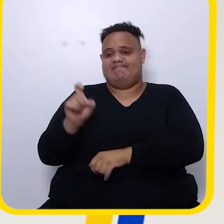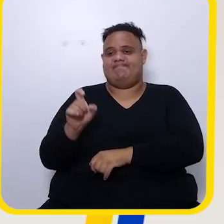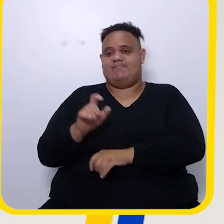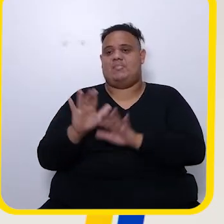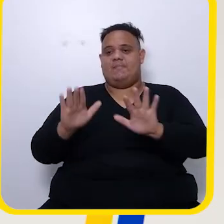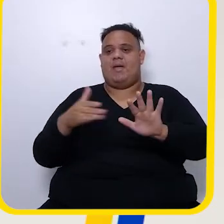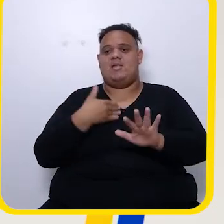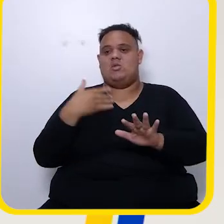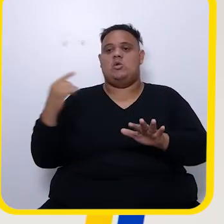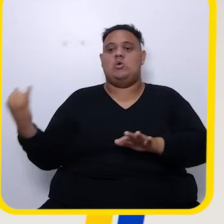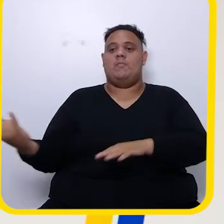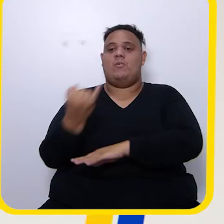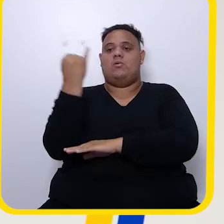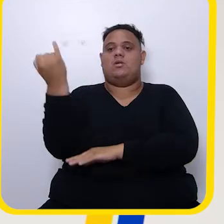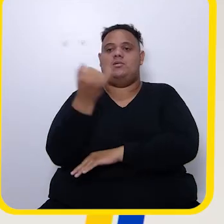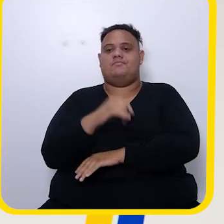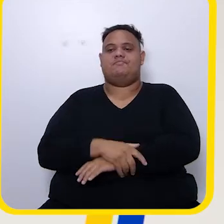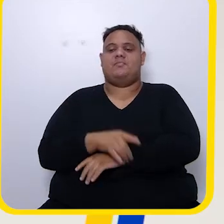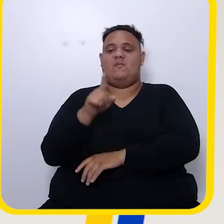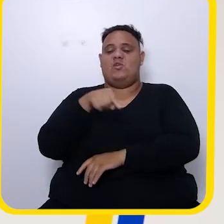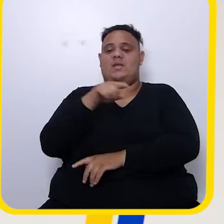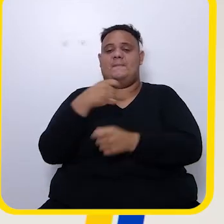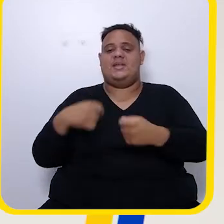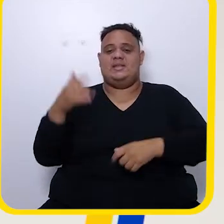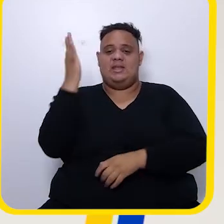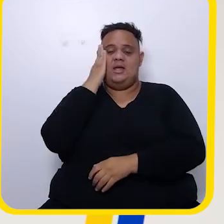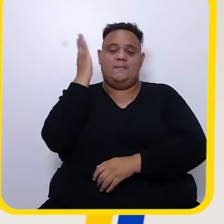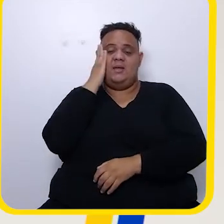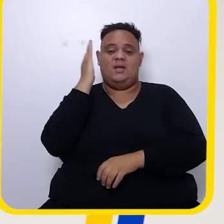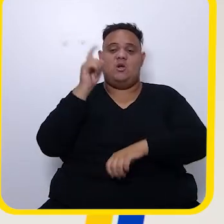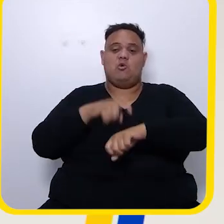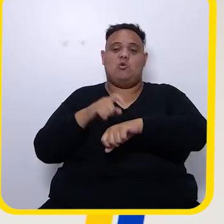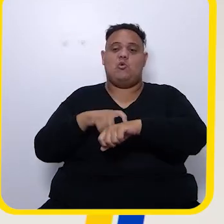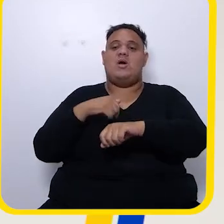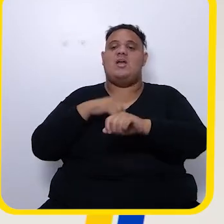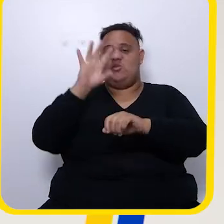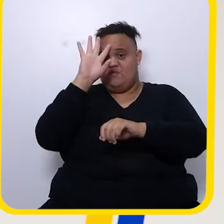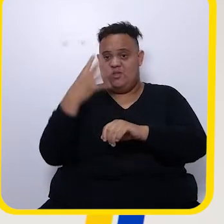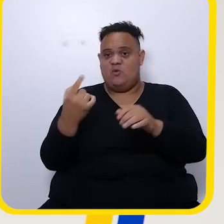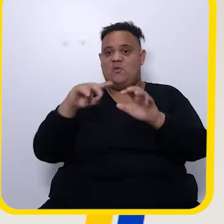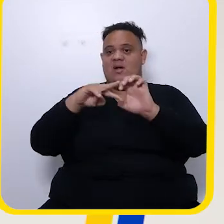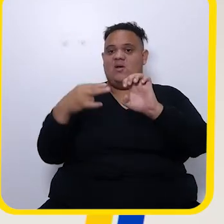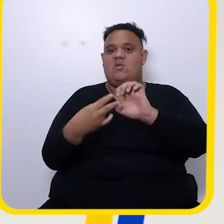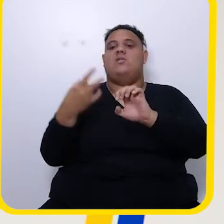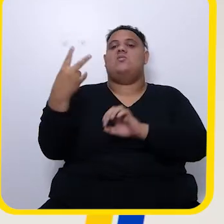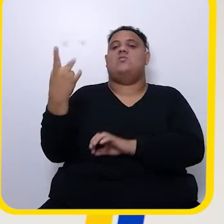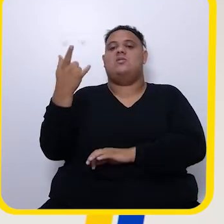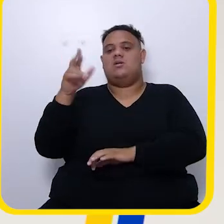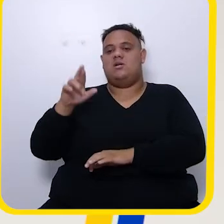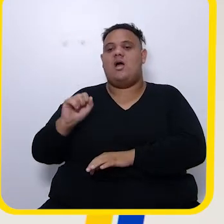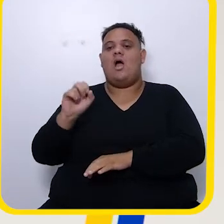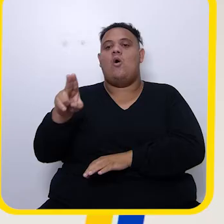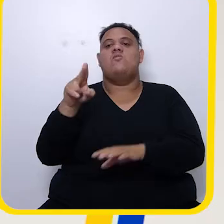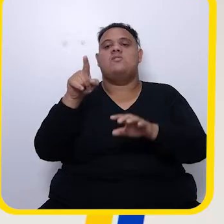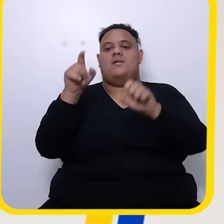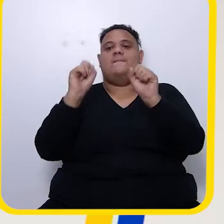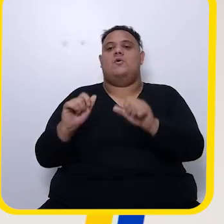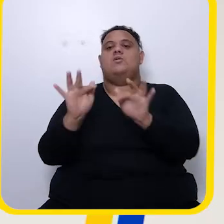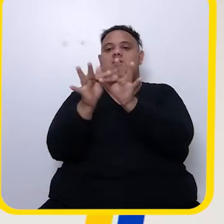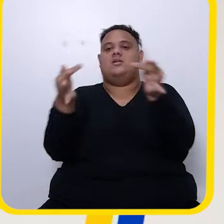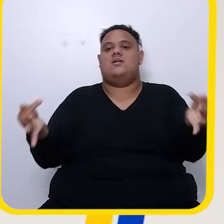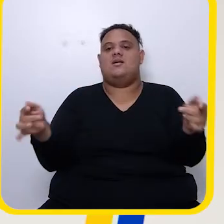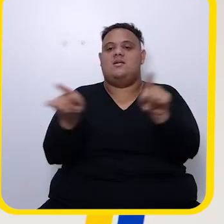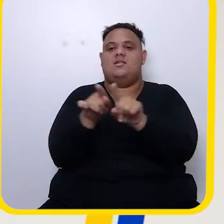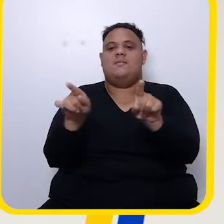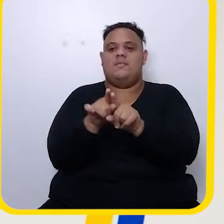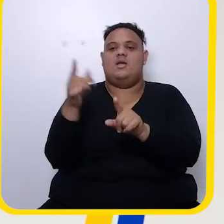dica importante que vocês precisam saber na hora de resolver uma equação de segundo grau. Você pode também simplificar